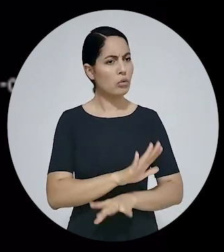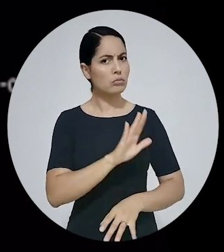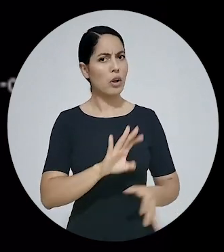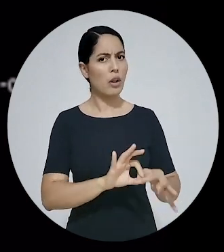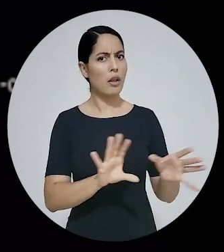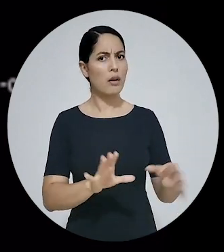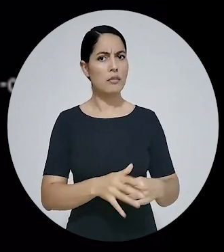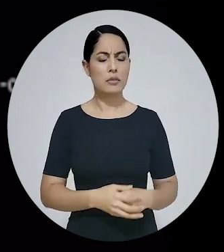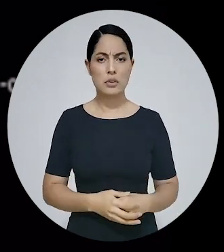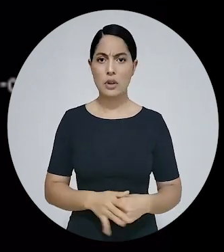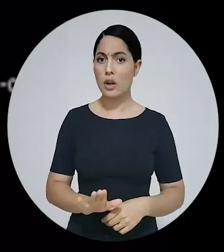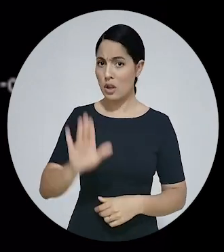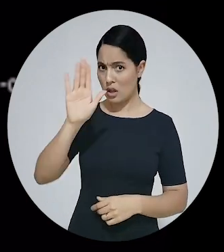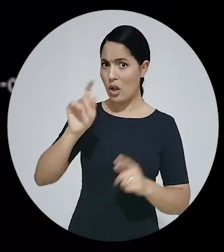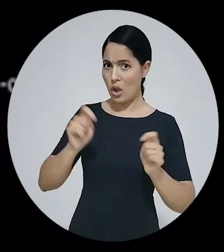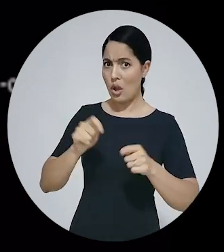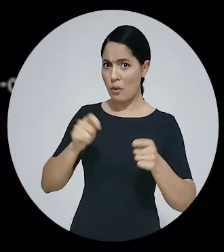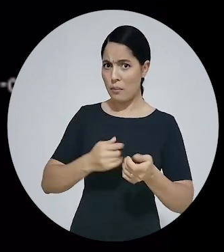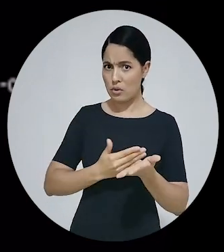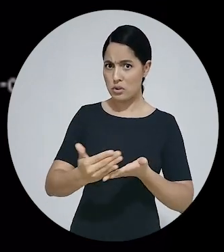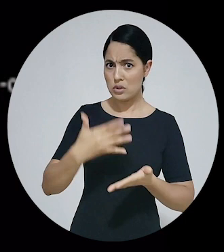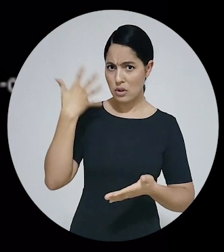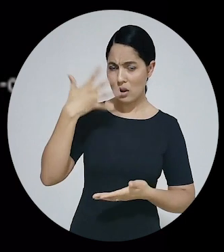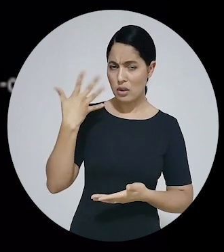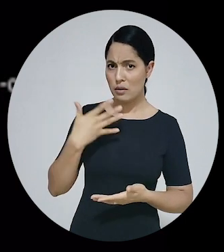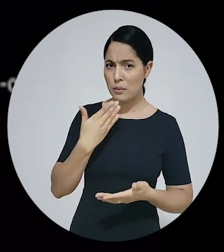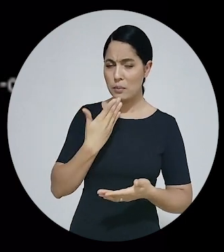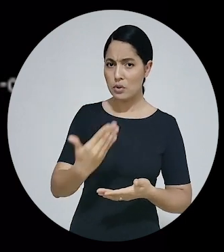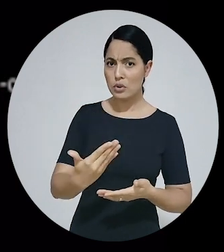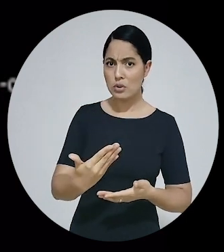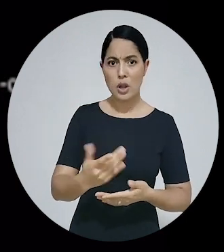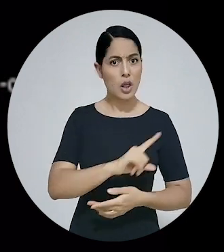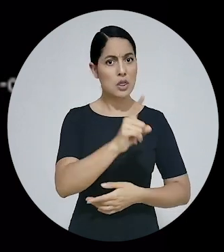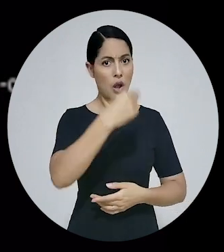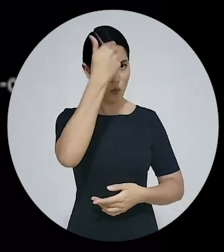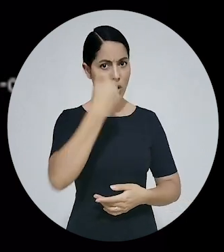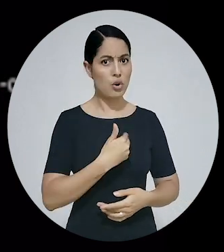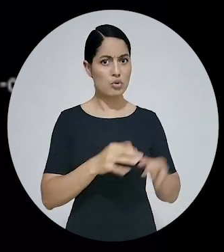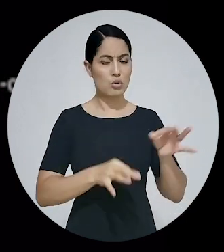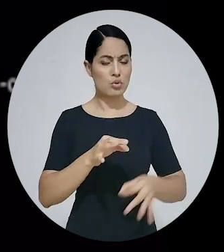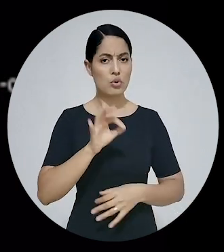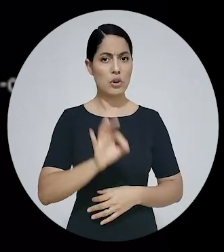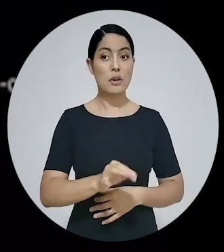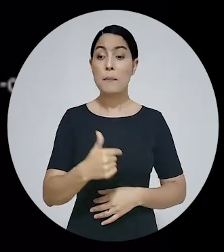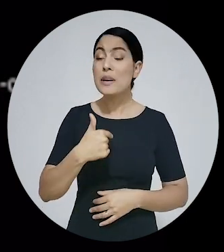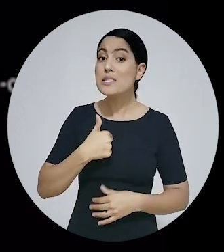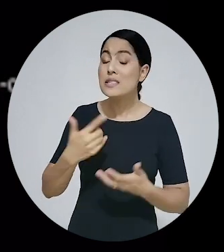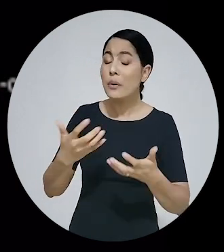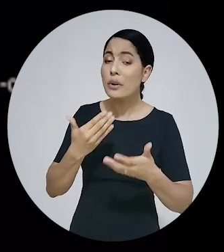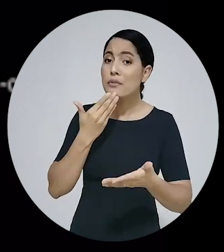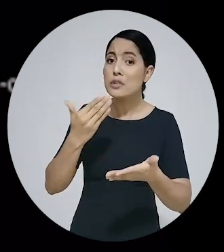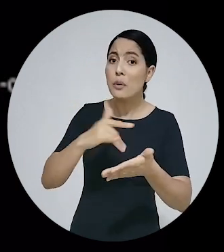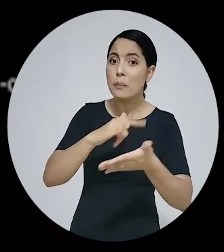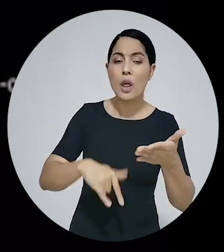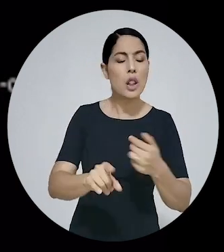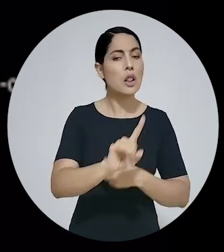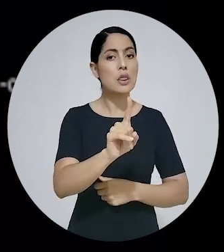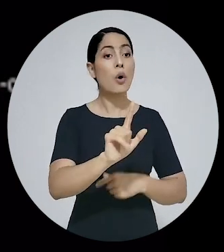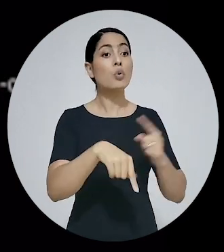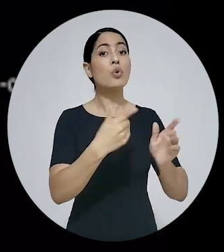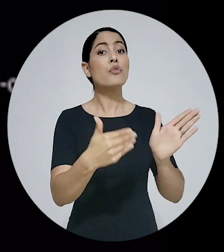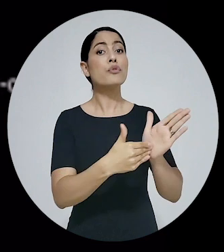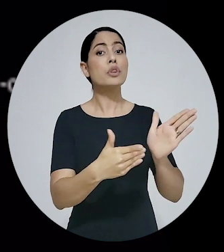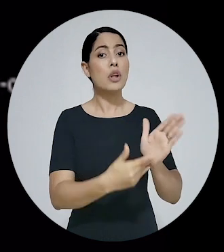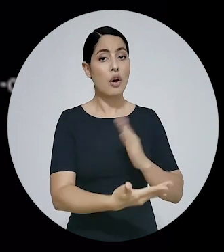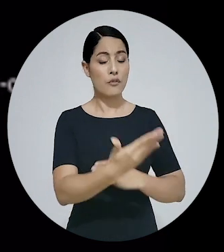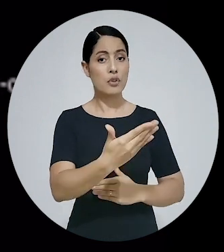requerimento. palavra, Pronto. certo? Eu posso começar? Não, você não pode começar porque quem interroga é o juiz. Não, eu quero formular um requerimento. Ao final,